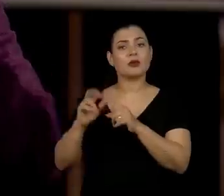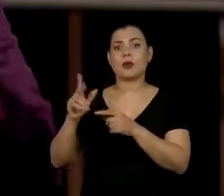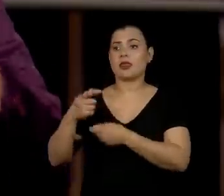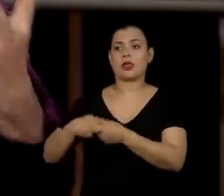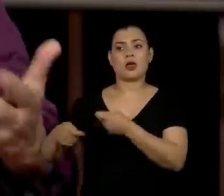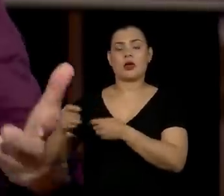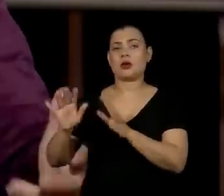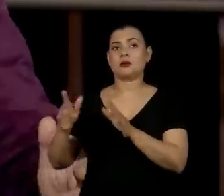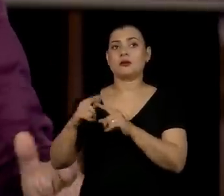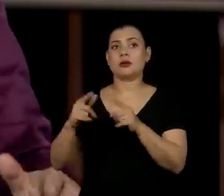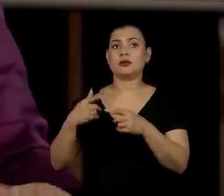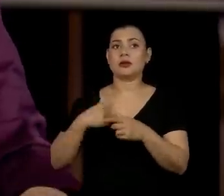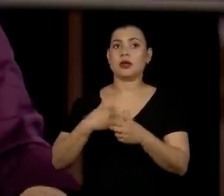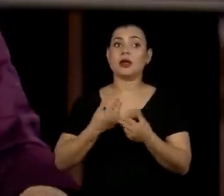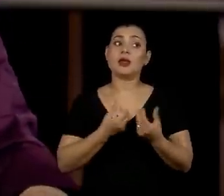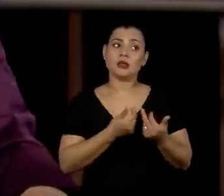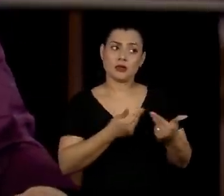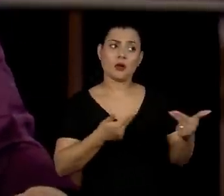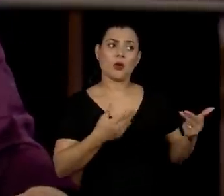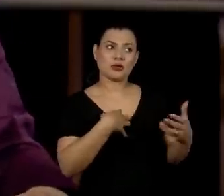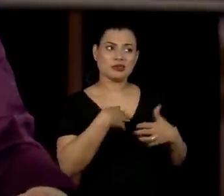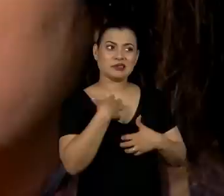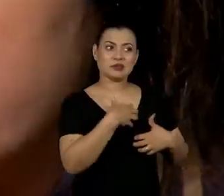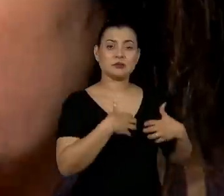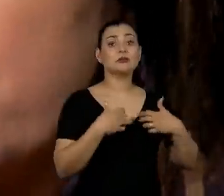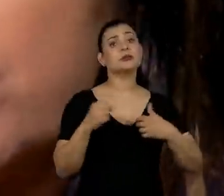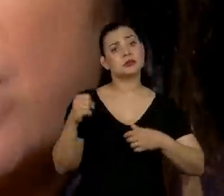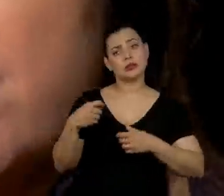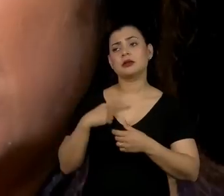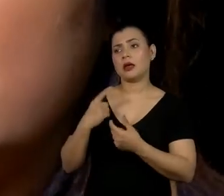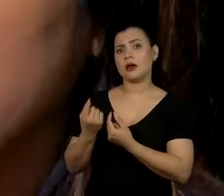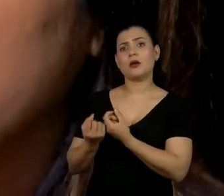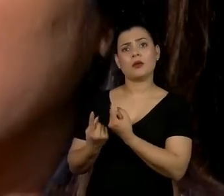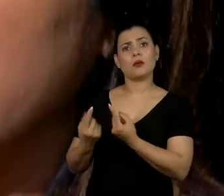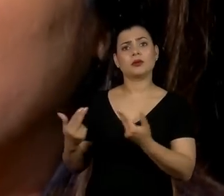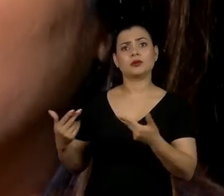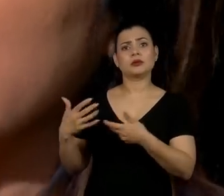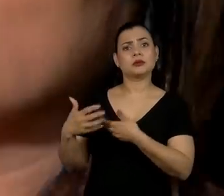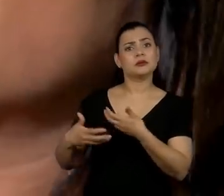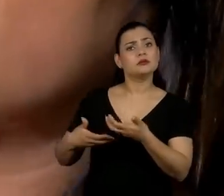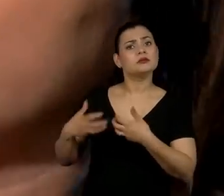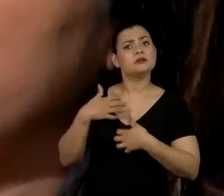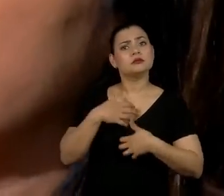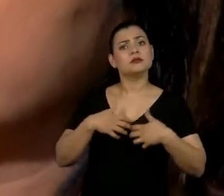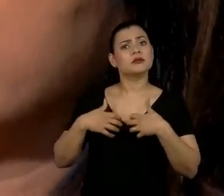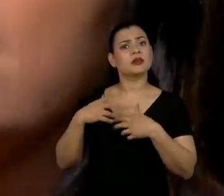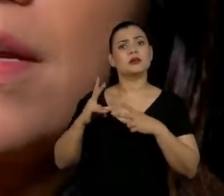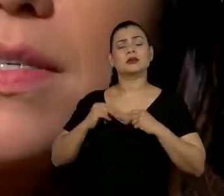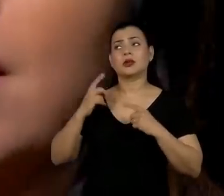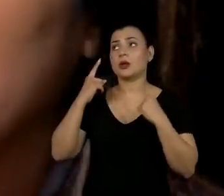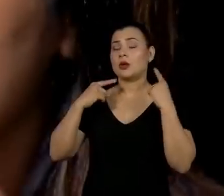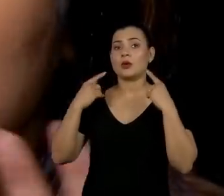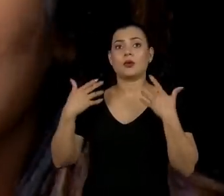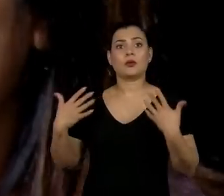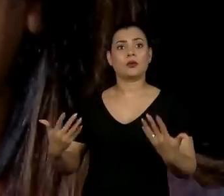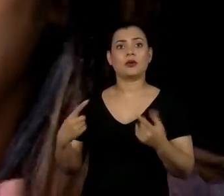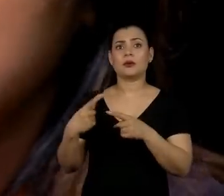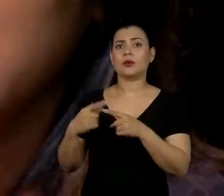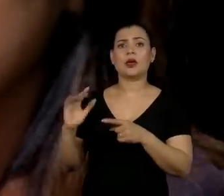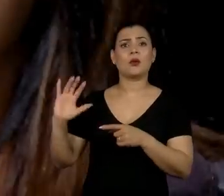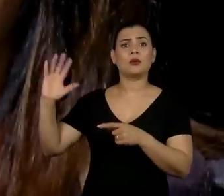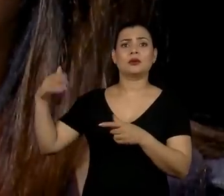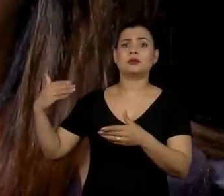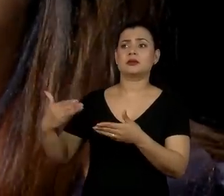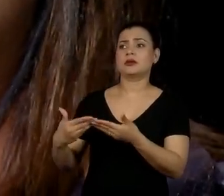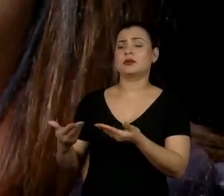coisas ainda é que fica ali você fala Poxa vida que loucura porque que será que isso tudo